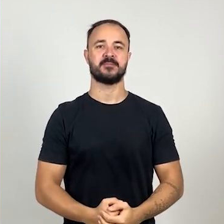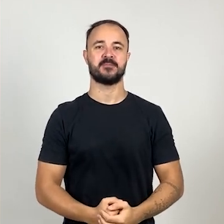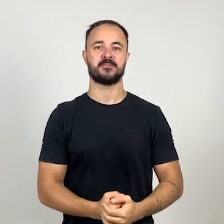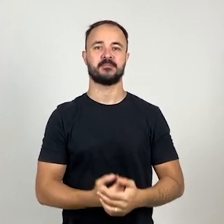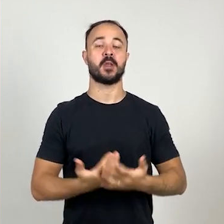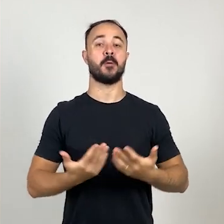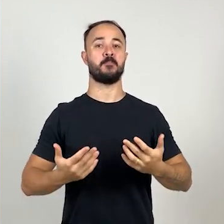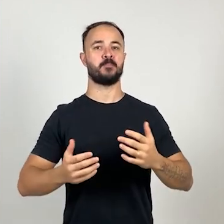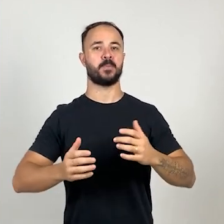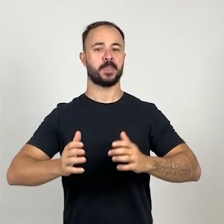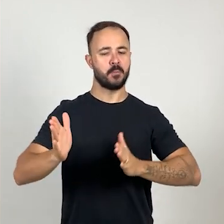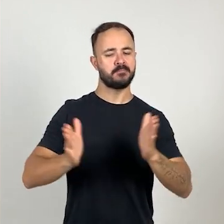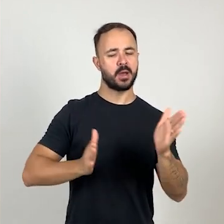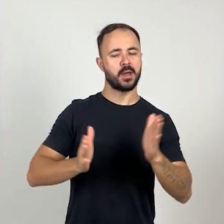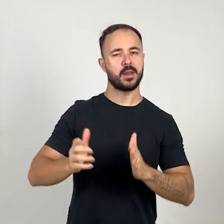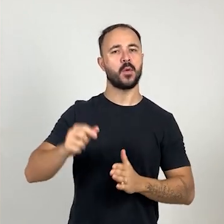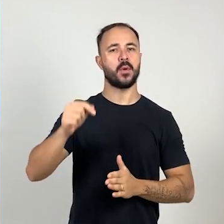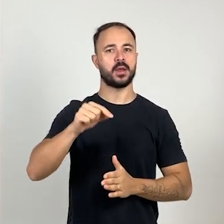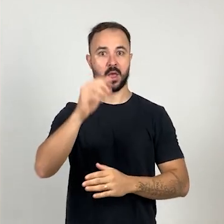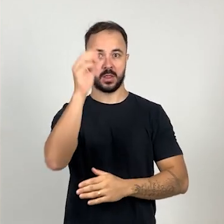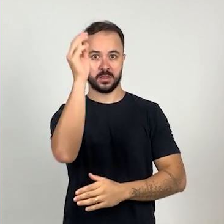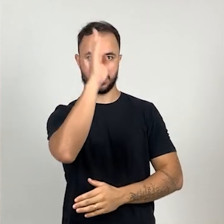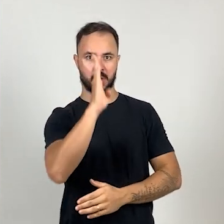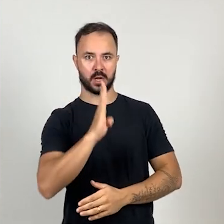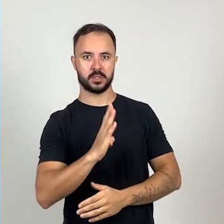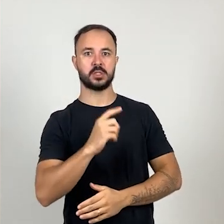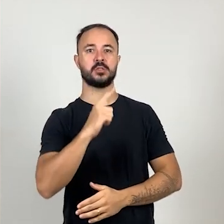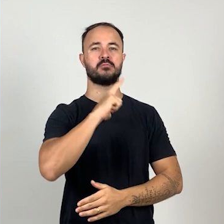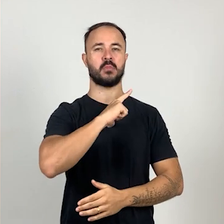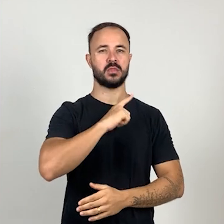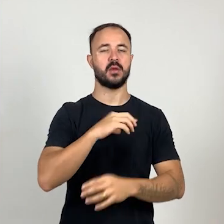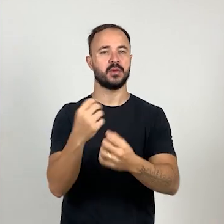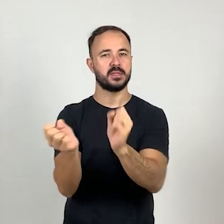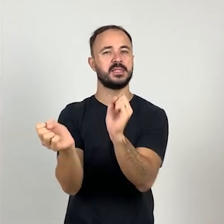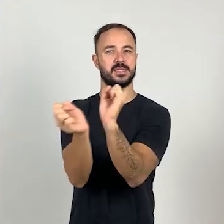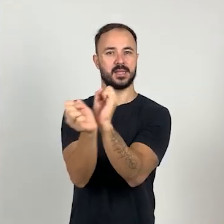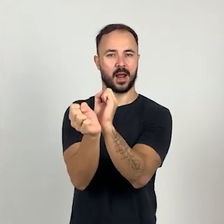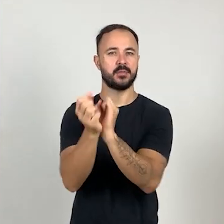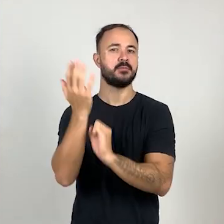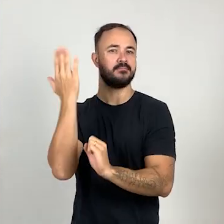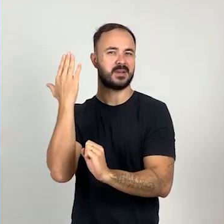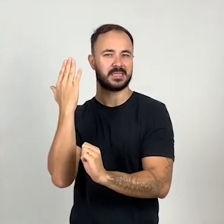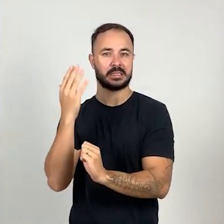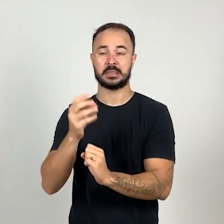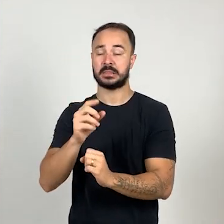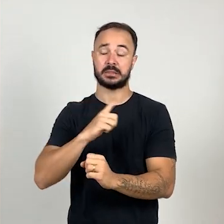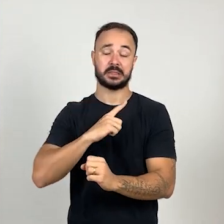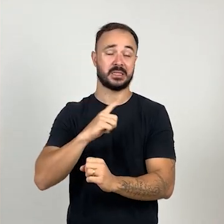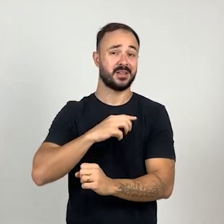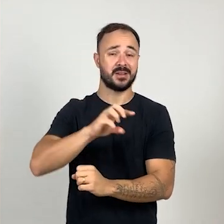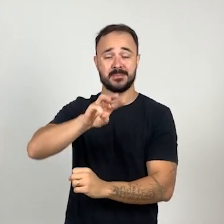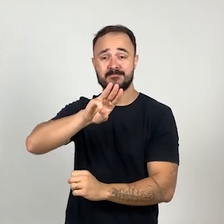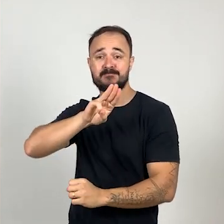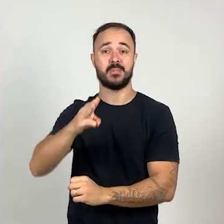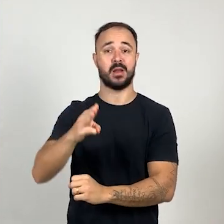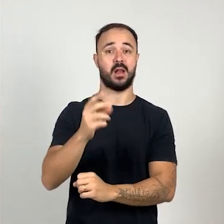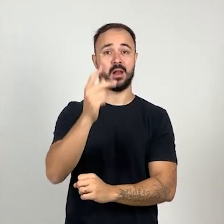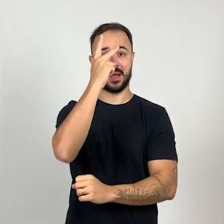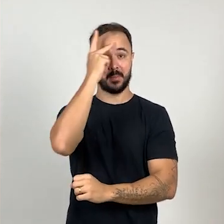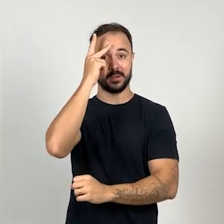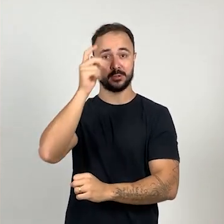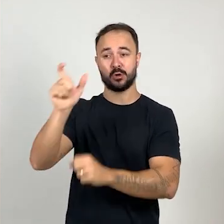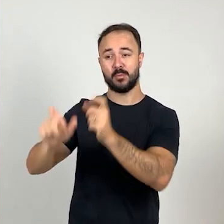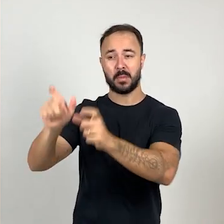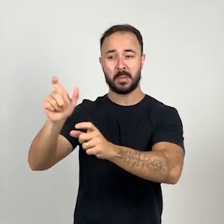O período de escravidão no Brasil foi marcado pela exploração e coerção de milhões de africanos trazidos para o país entre